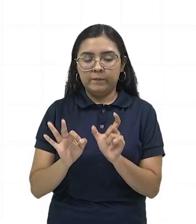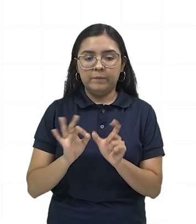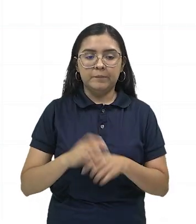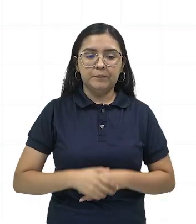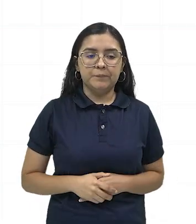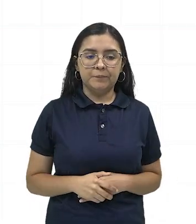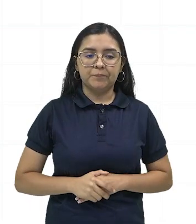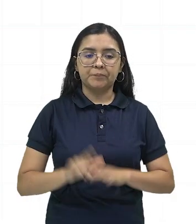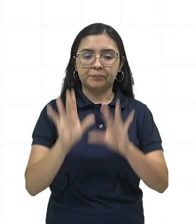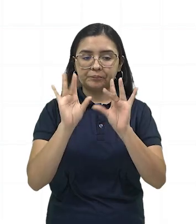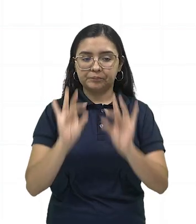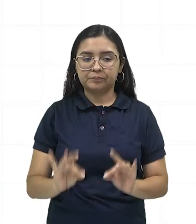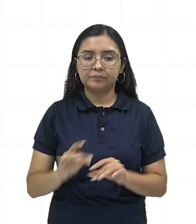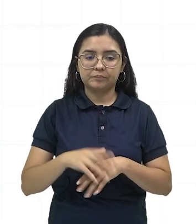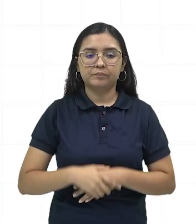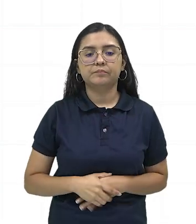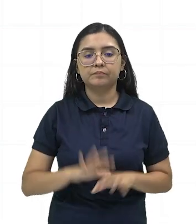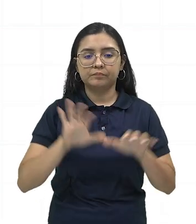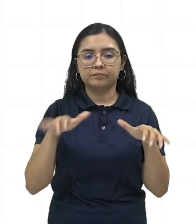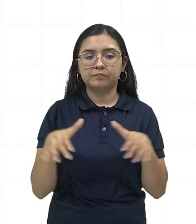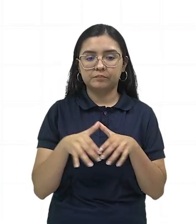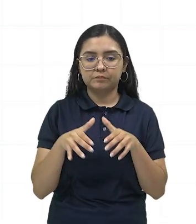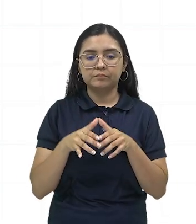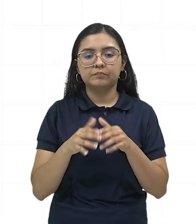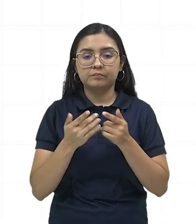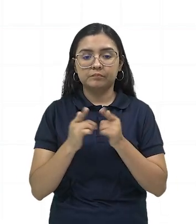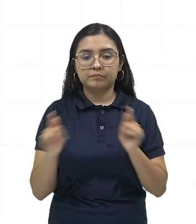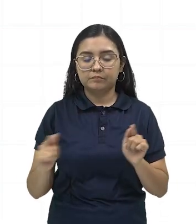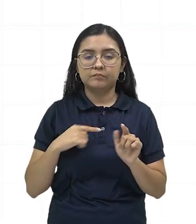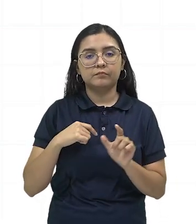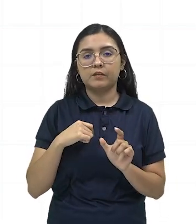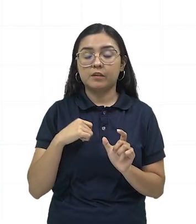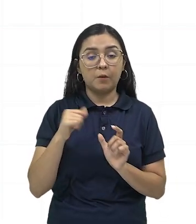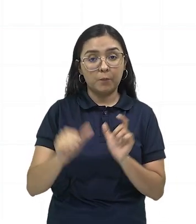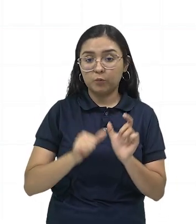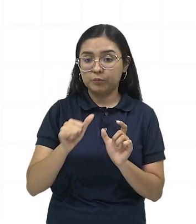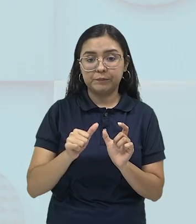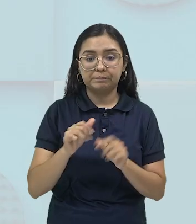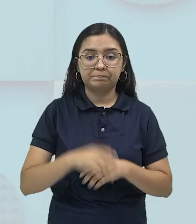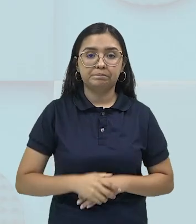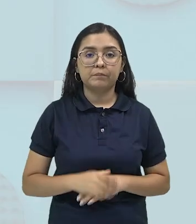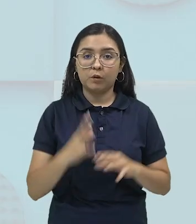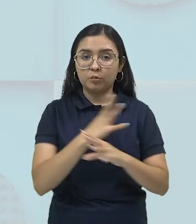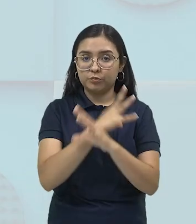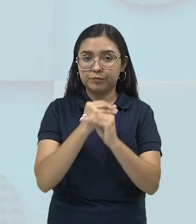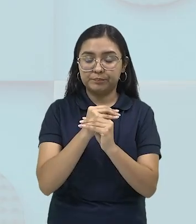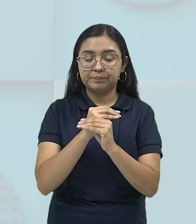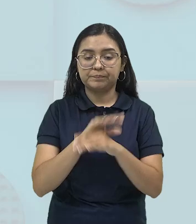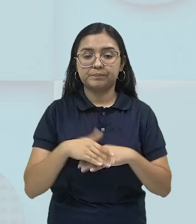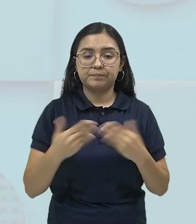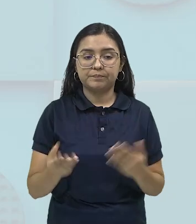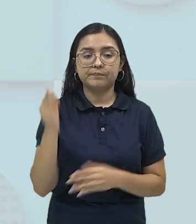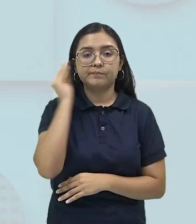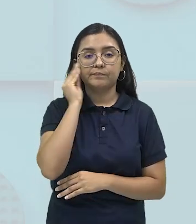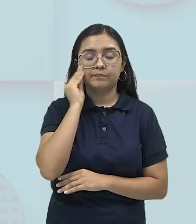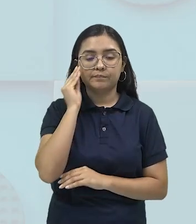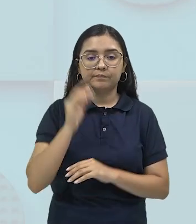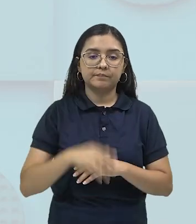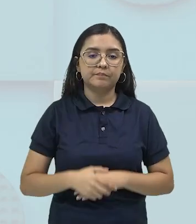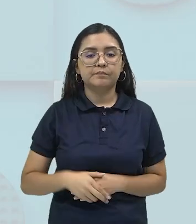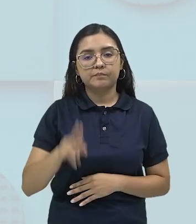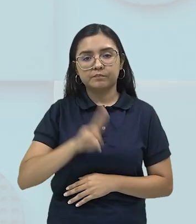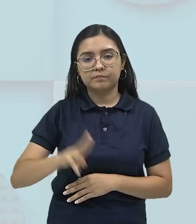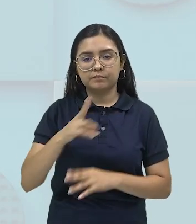morfossintaxe. Detalhamento, classes gramaticais invariáveis, conjunção. E a gente vai ver a funcionalidade